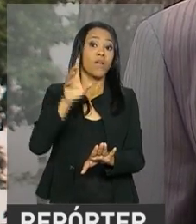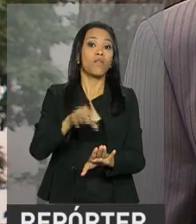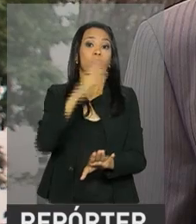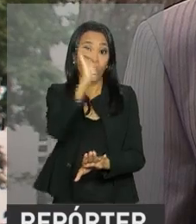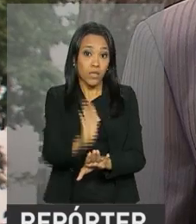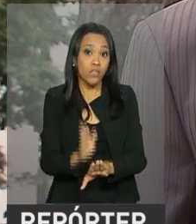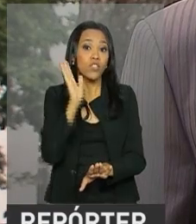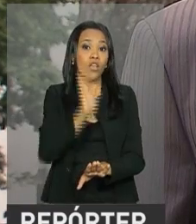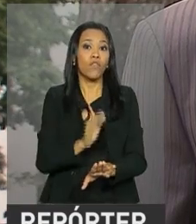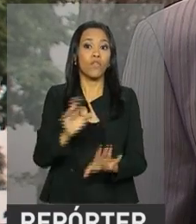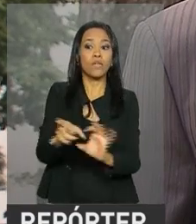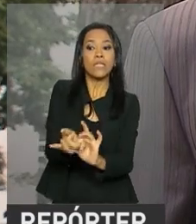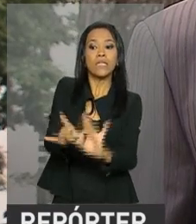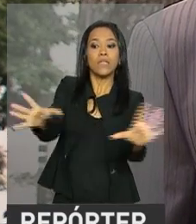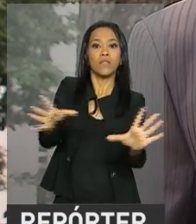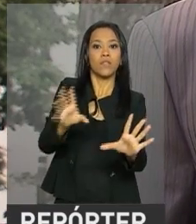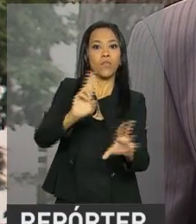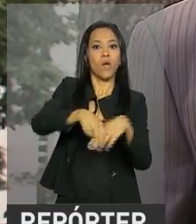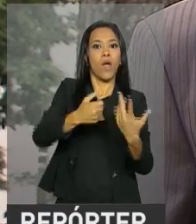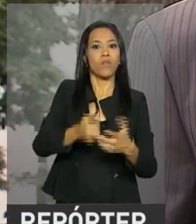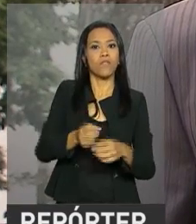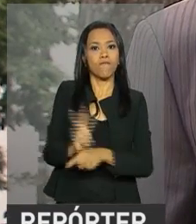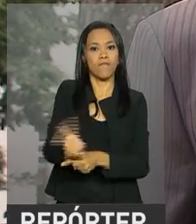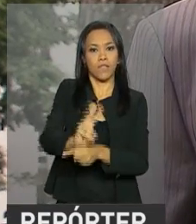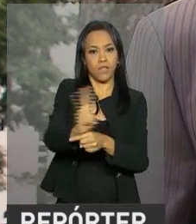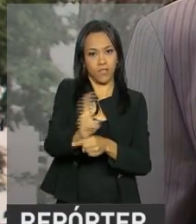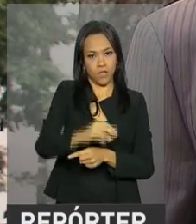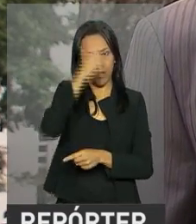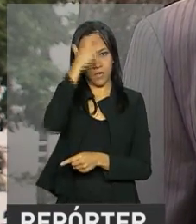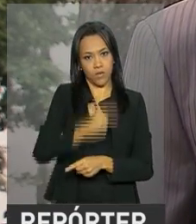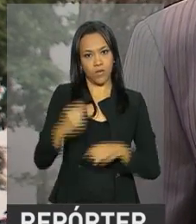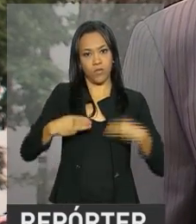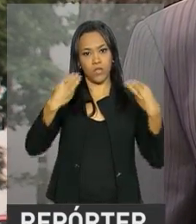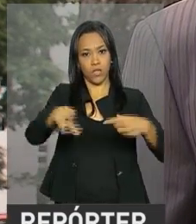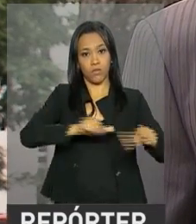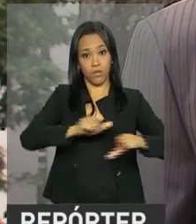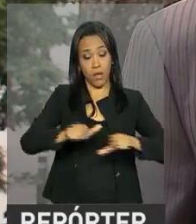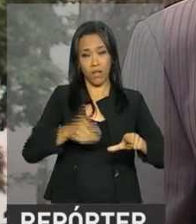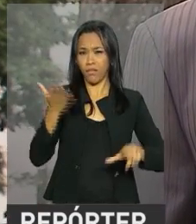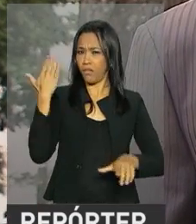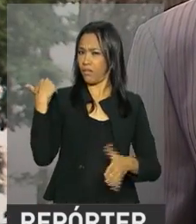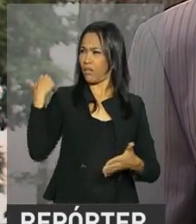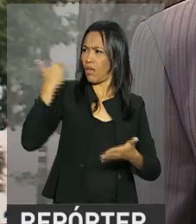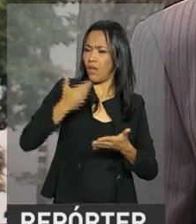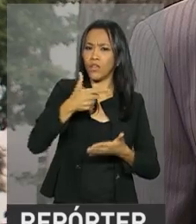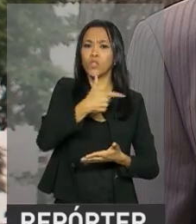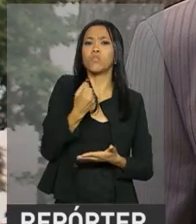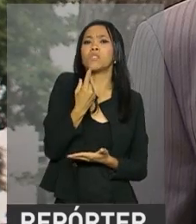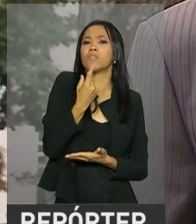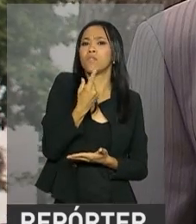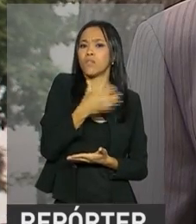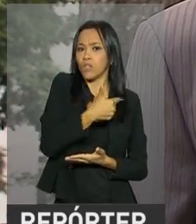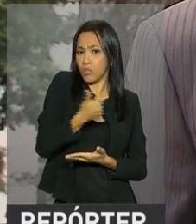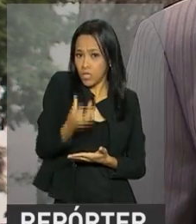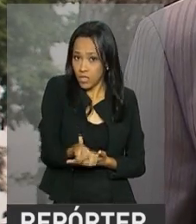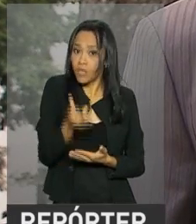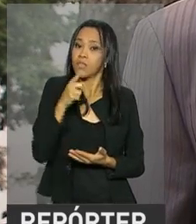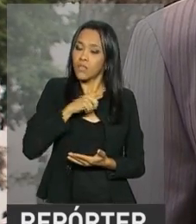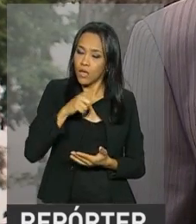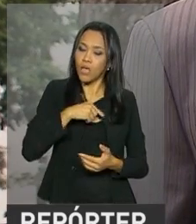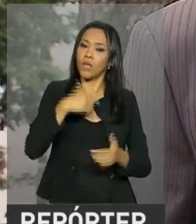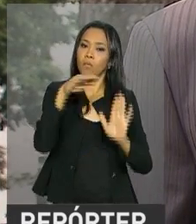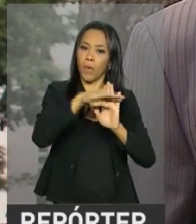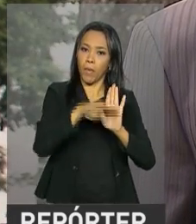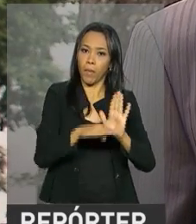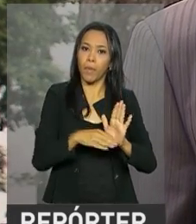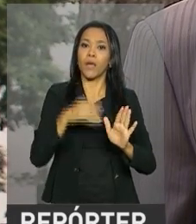fiscalizações do Ministério do Trabalho desde 2003 o país conta com o Plano Nacional de erradicação do trabalho escravo com